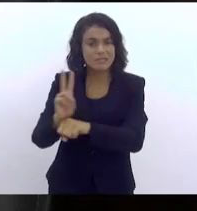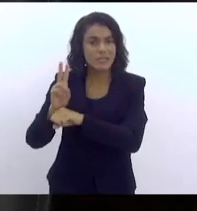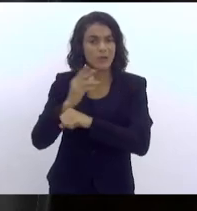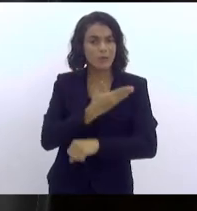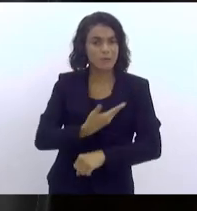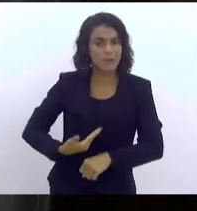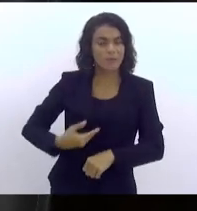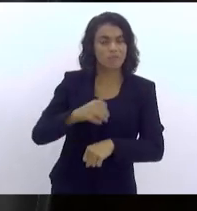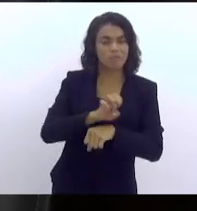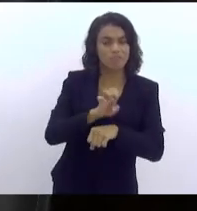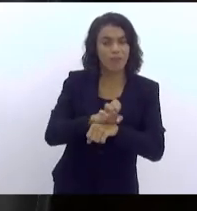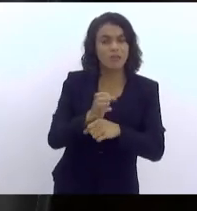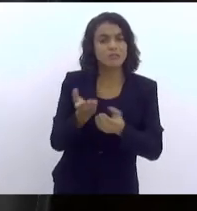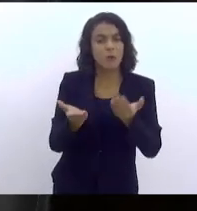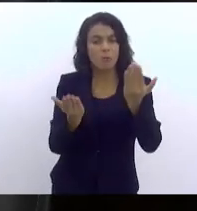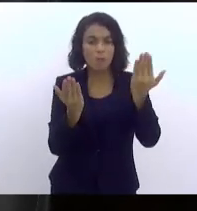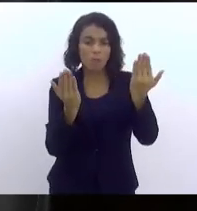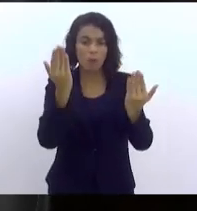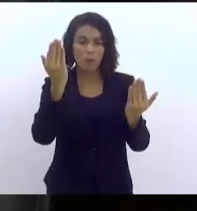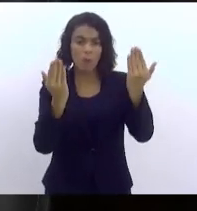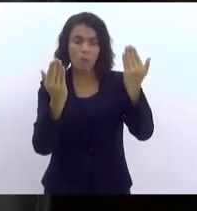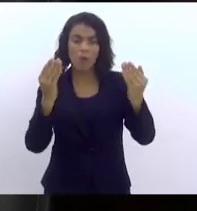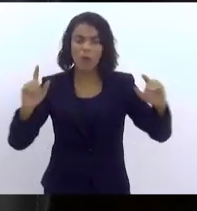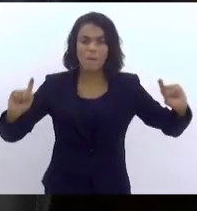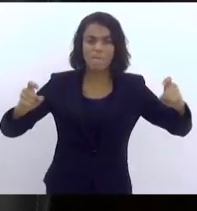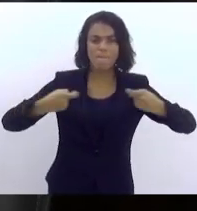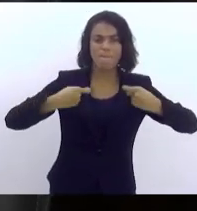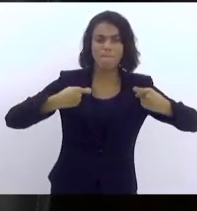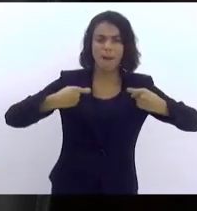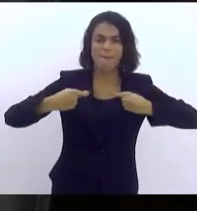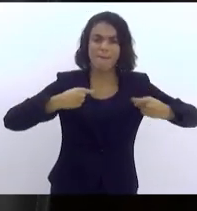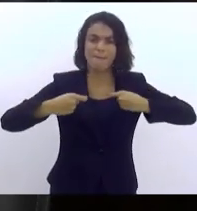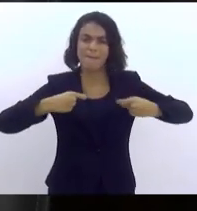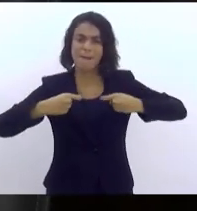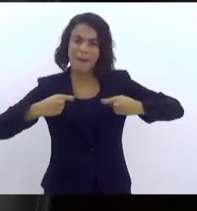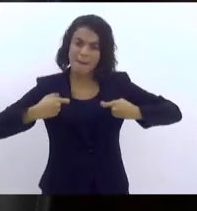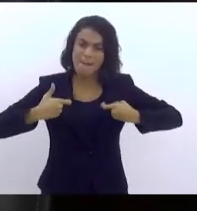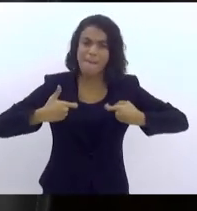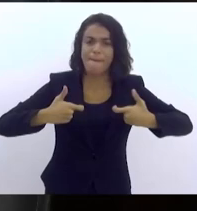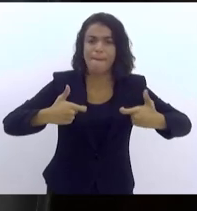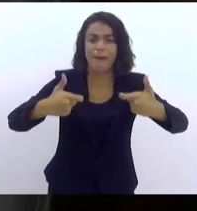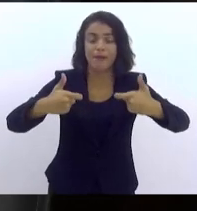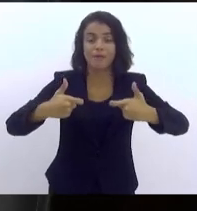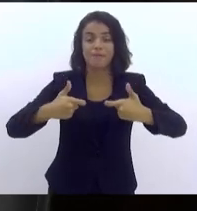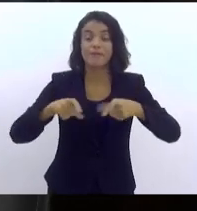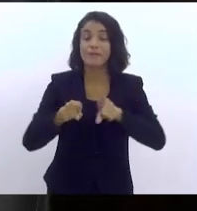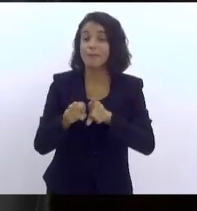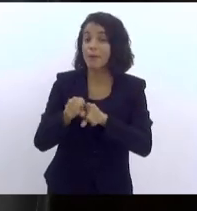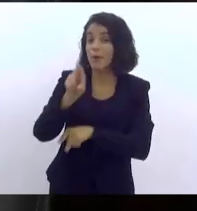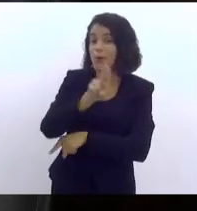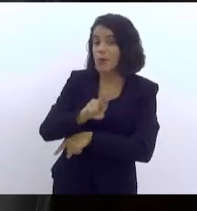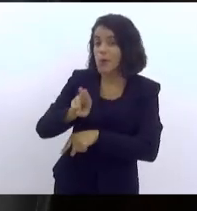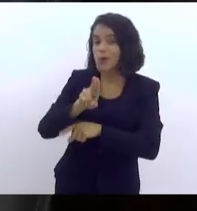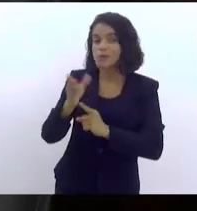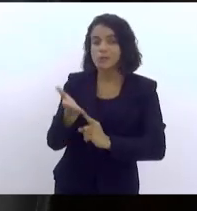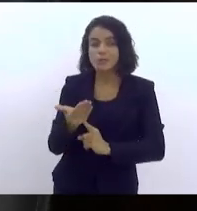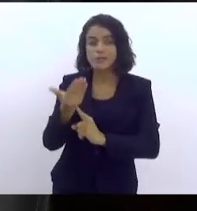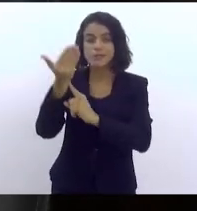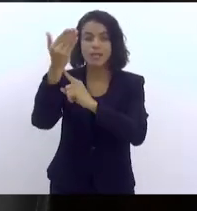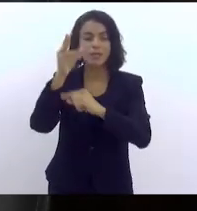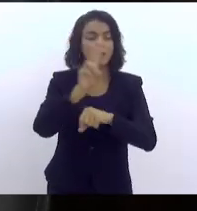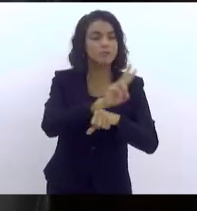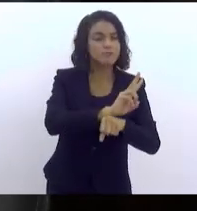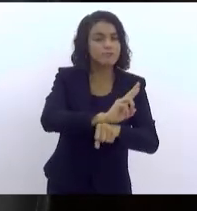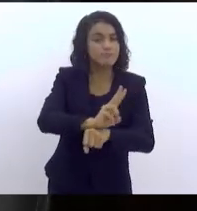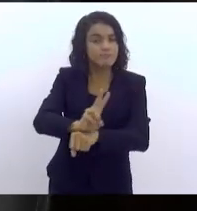deverá se basear em confrontos no policiamento ostensivo e no uso das tecnologias de